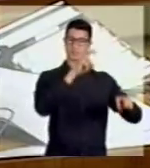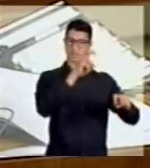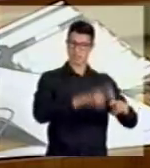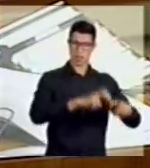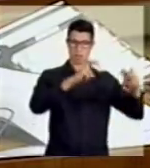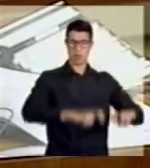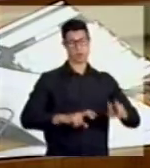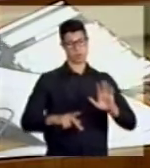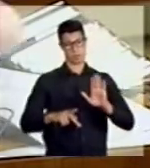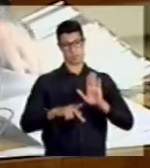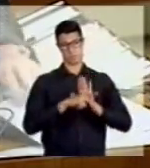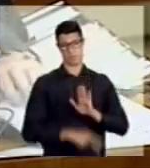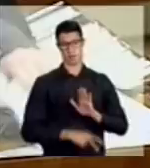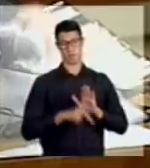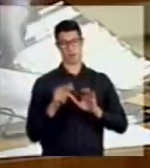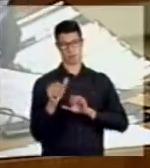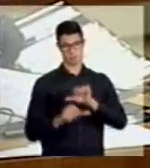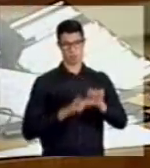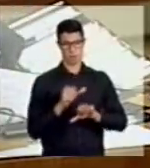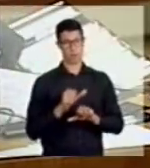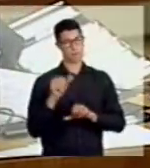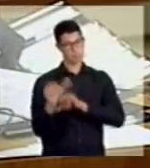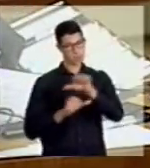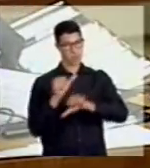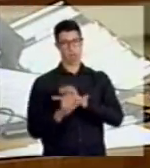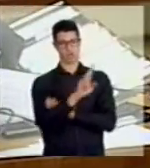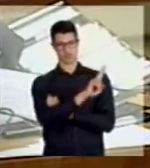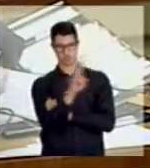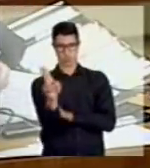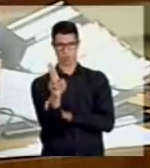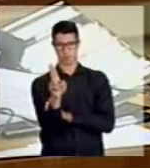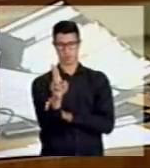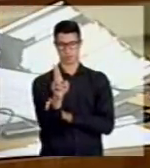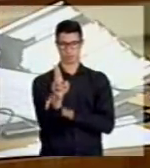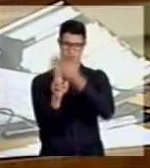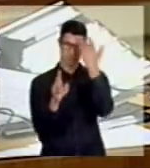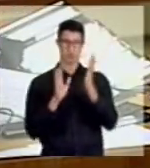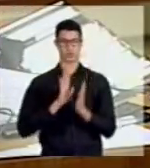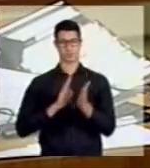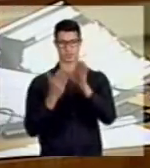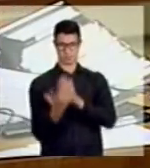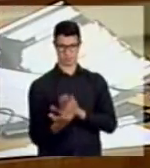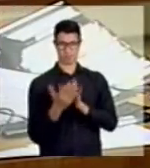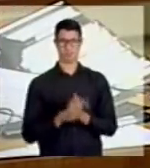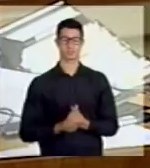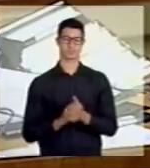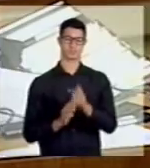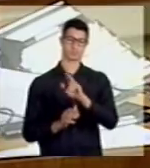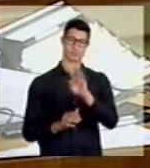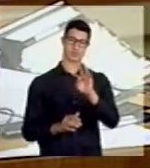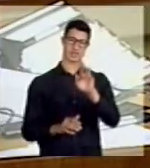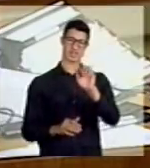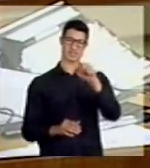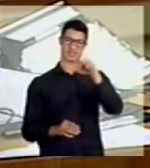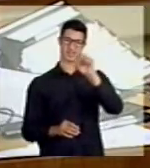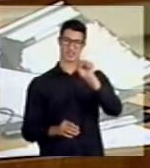cartorários para a mudança do nome dos transgêneros, chamados